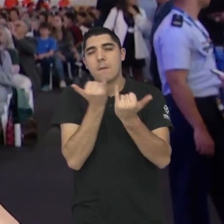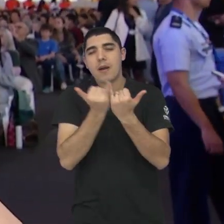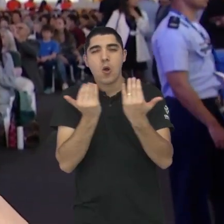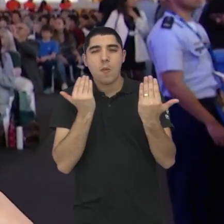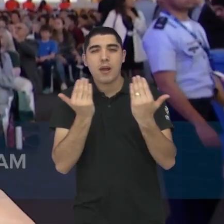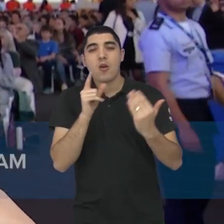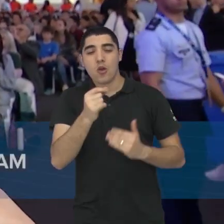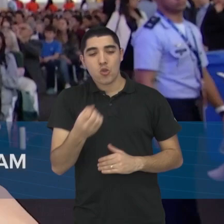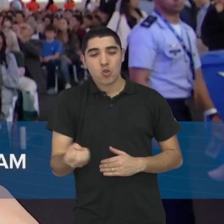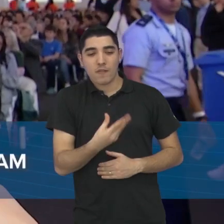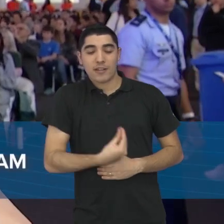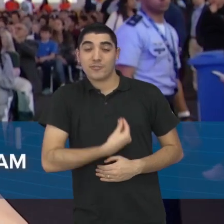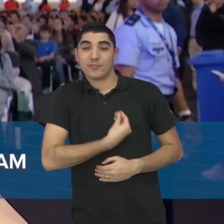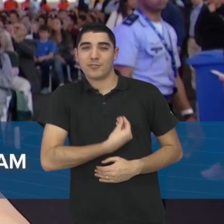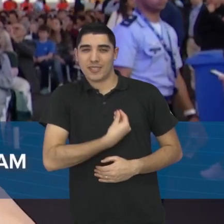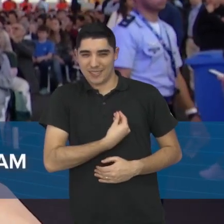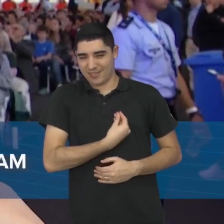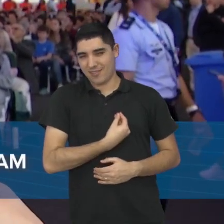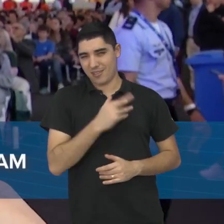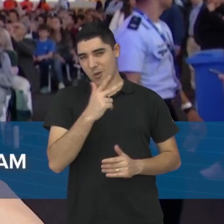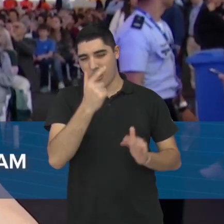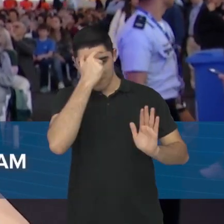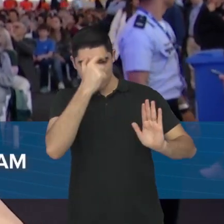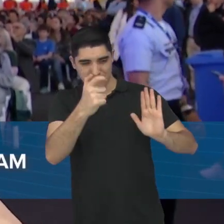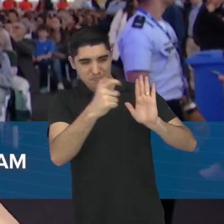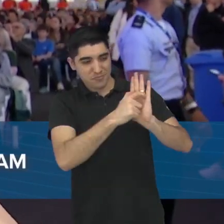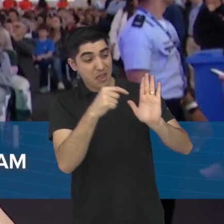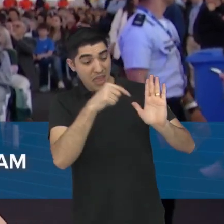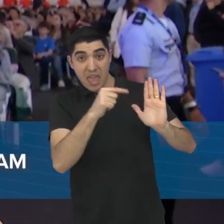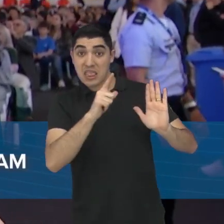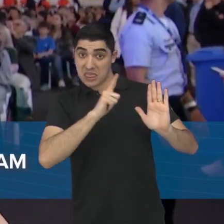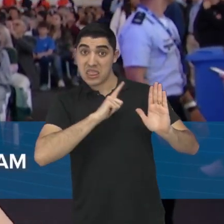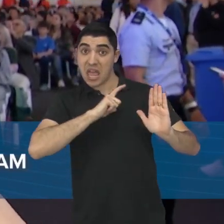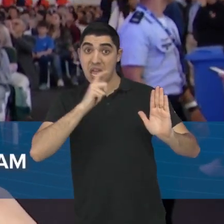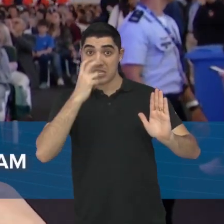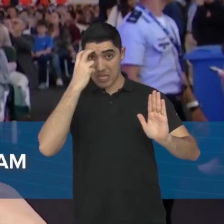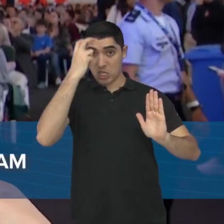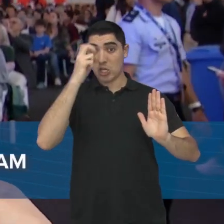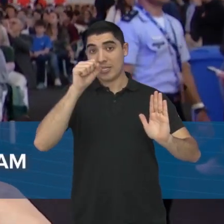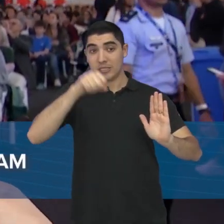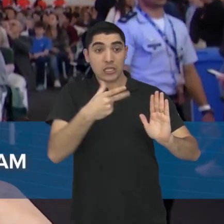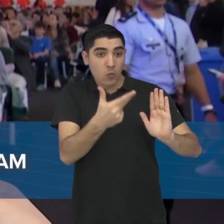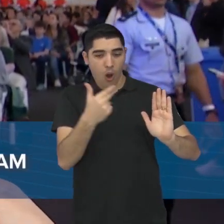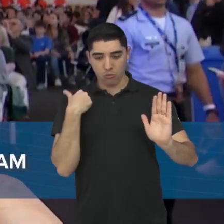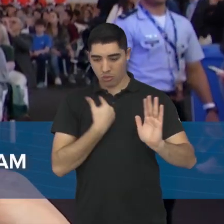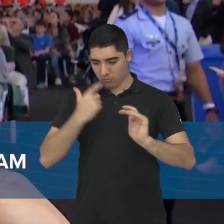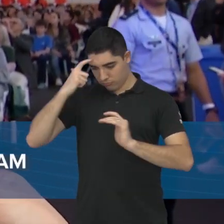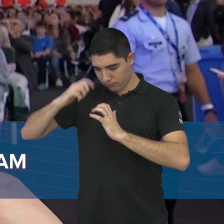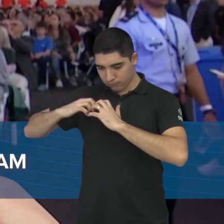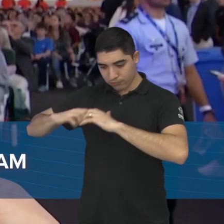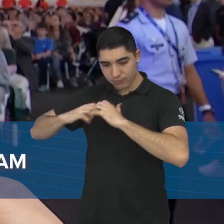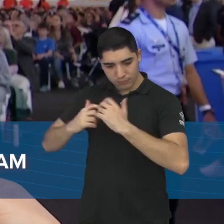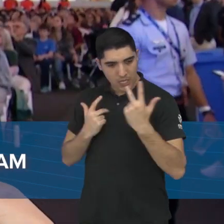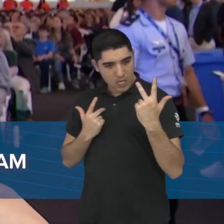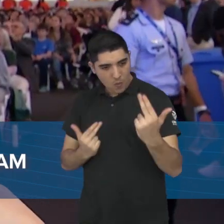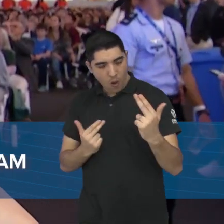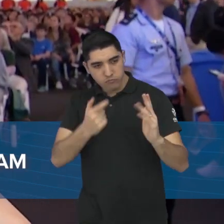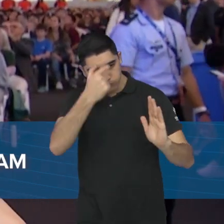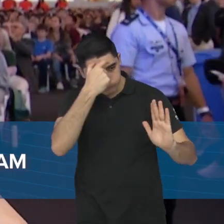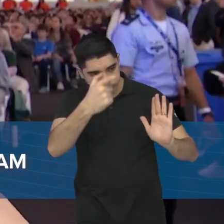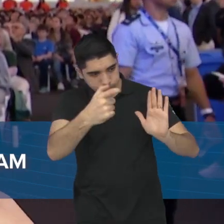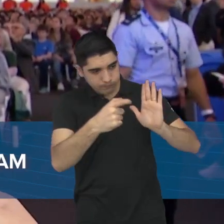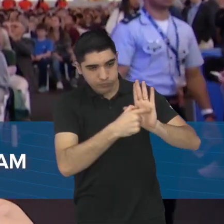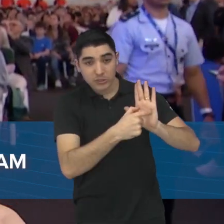de vida, nesse caso autônoma, né? Quando se assume que há inteligência como nós temos no nosso cérebro. O fato